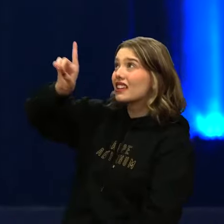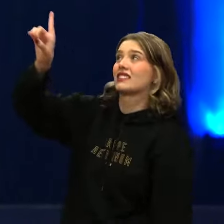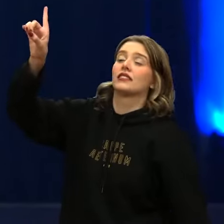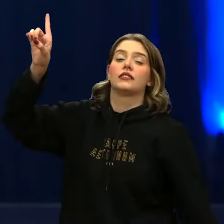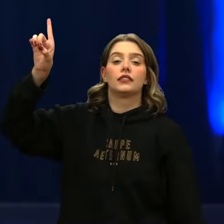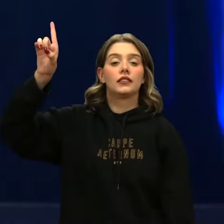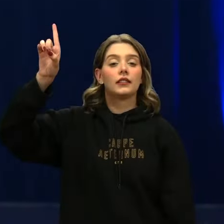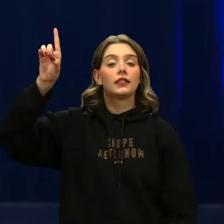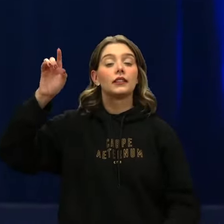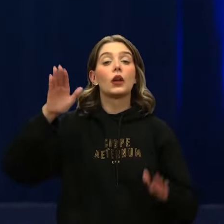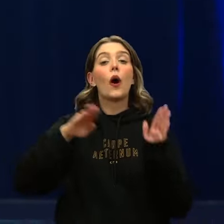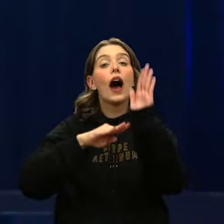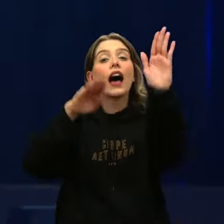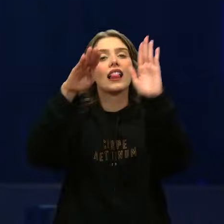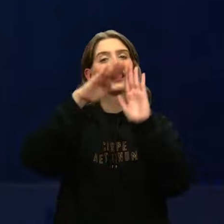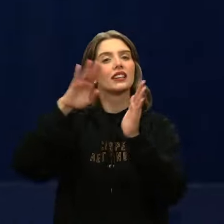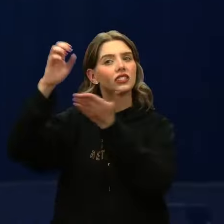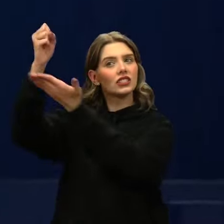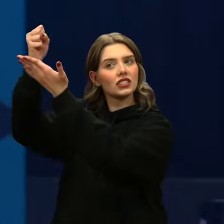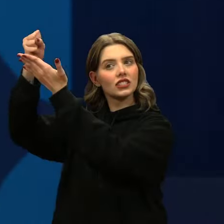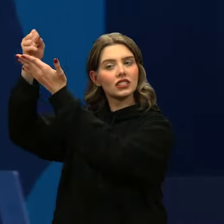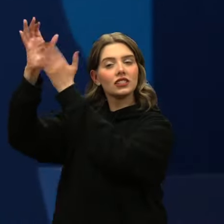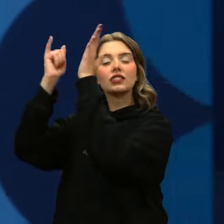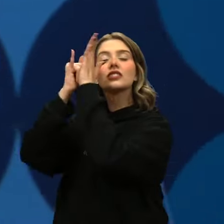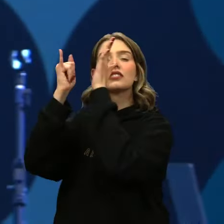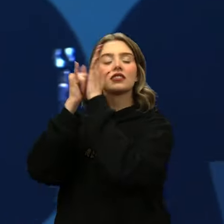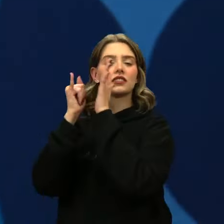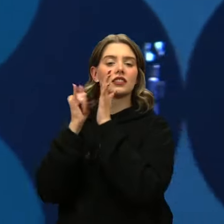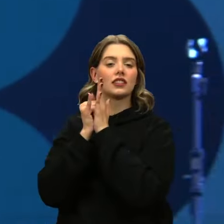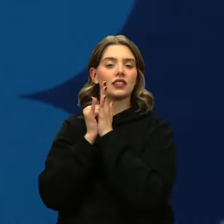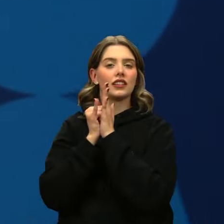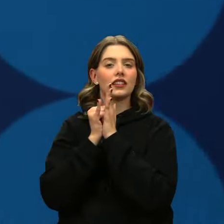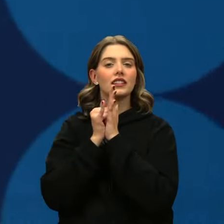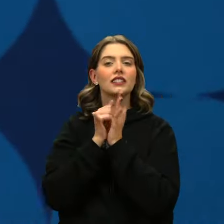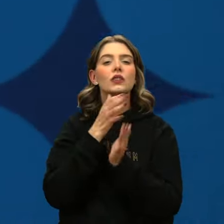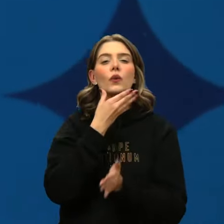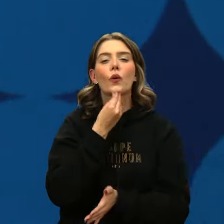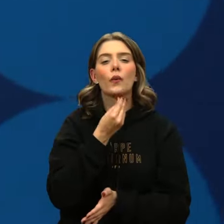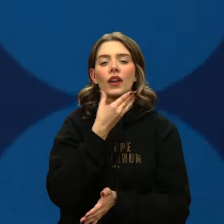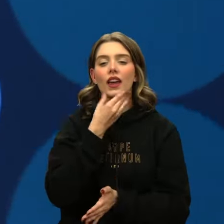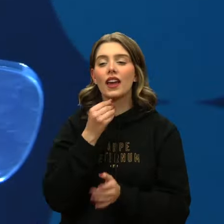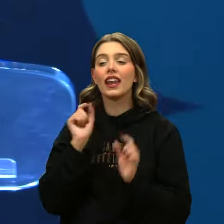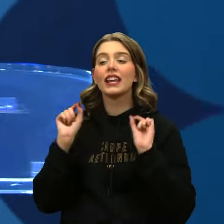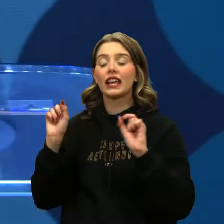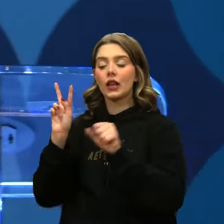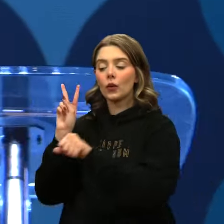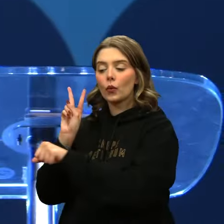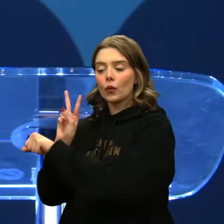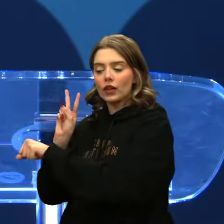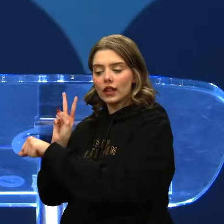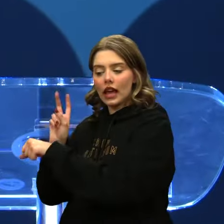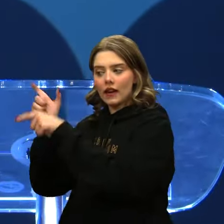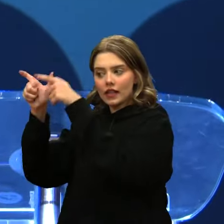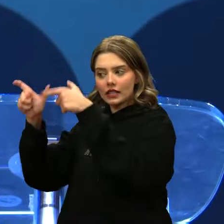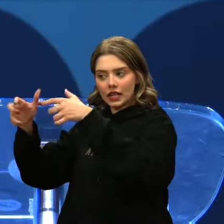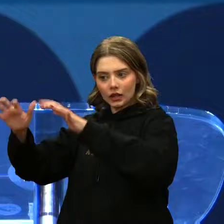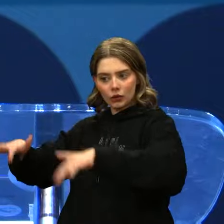de interceder com o povo, Eliaquim era aquele que cuidava da sala do trono do rei.